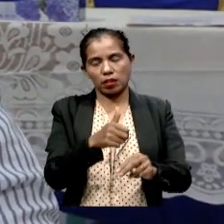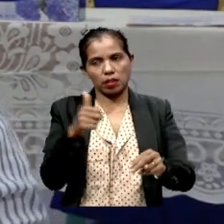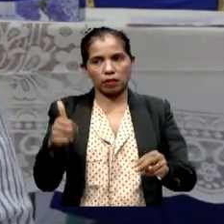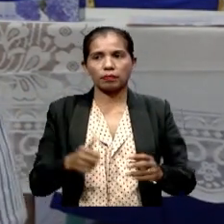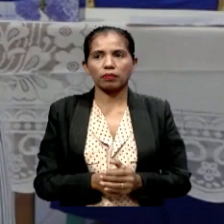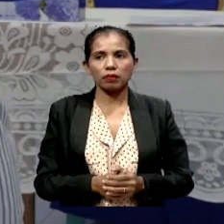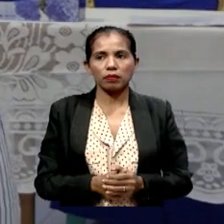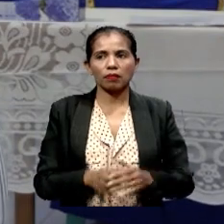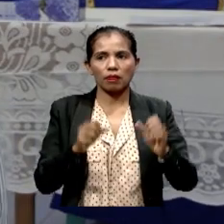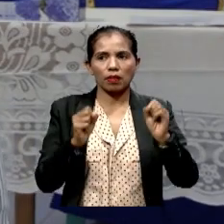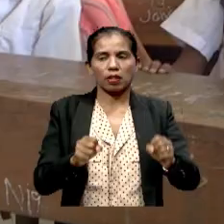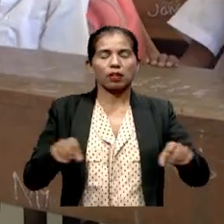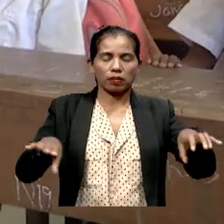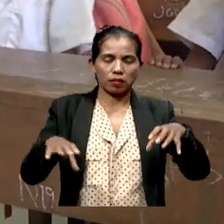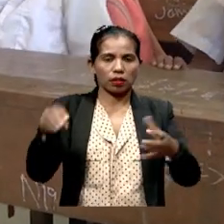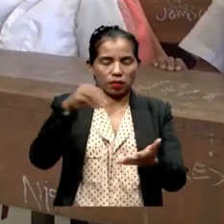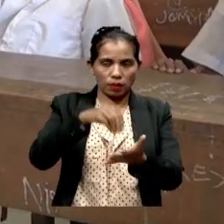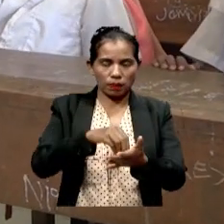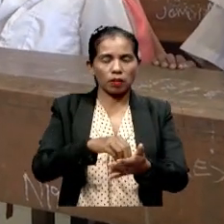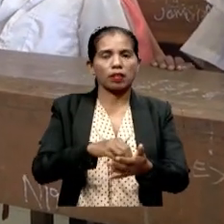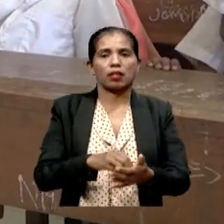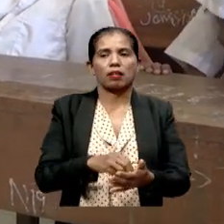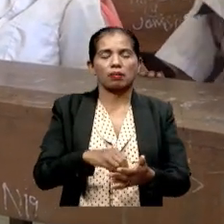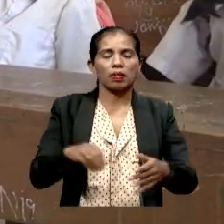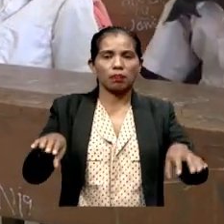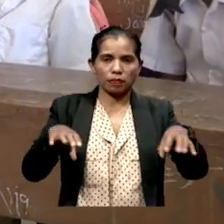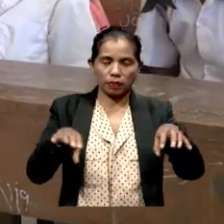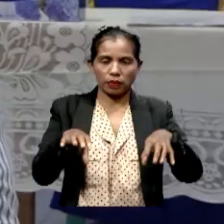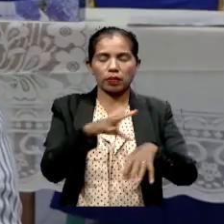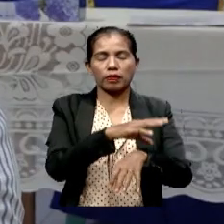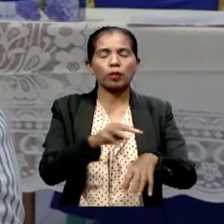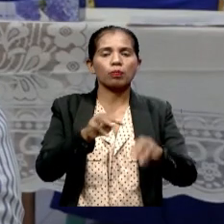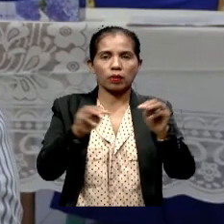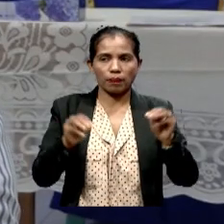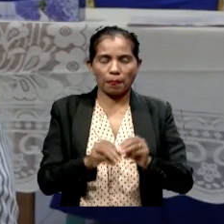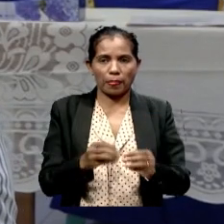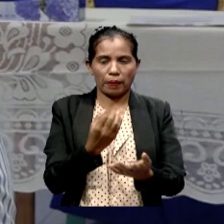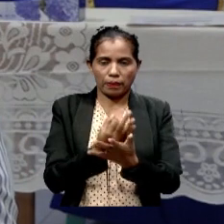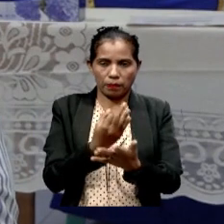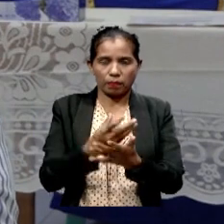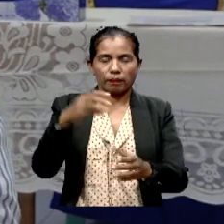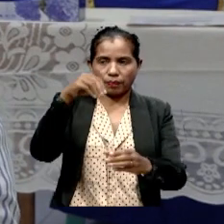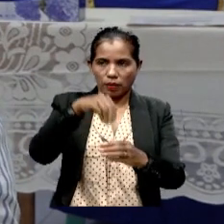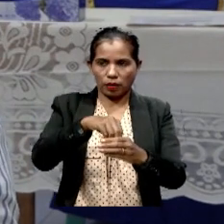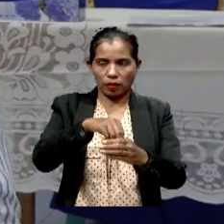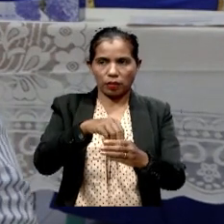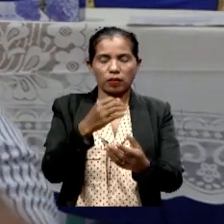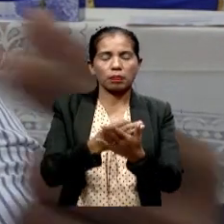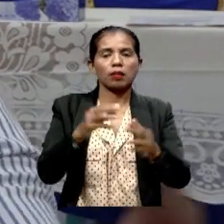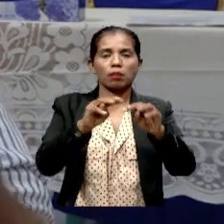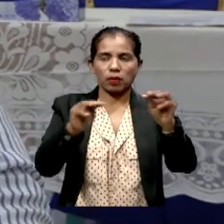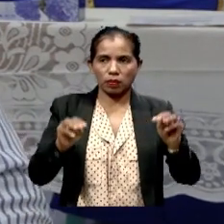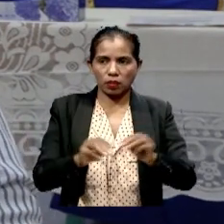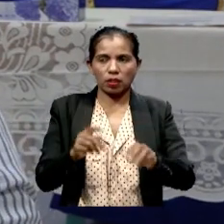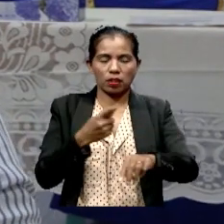não é recurso município, não é tamava recurso município. Tá bem? Por exemplo, se o SAN não tamava subvenções públicas, orçamento não é para orçamento município, mas que é